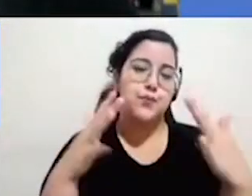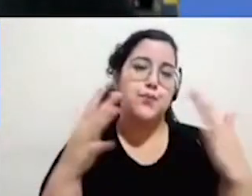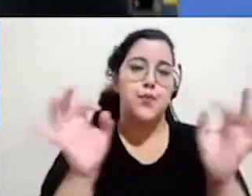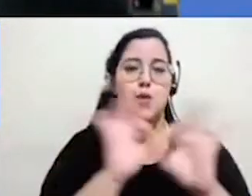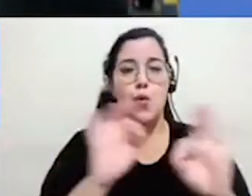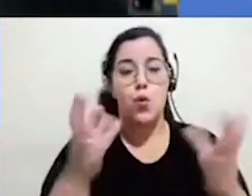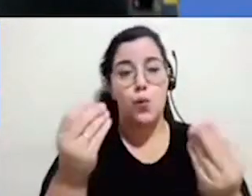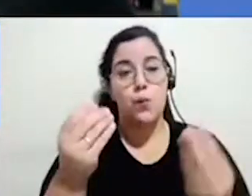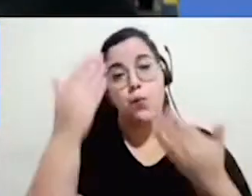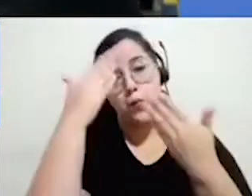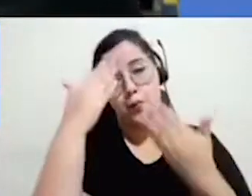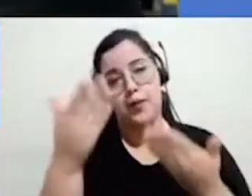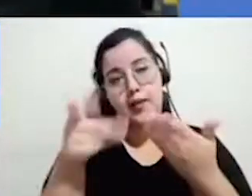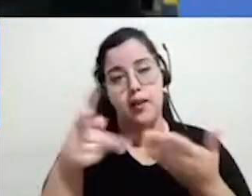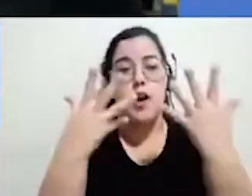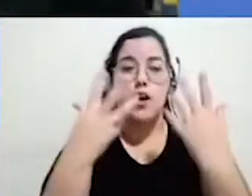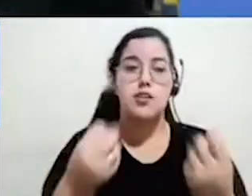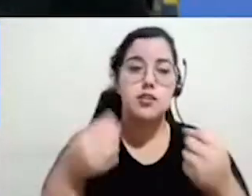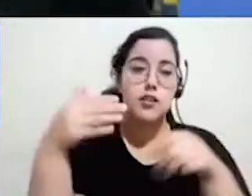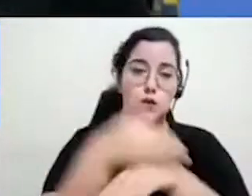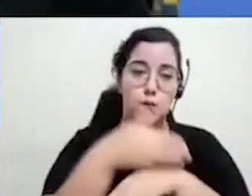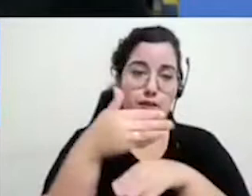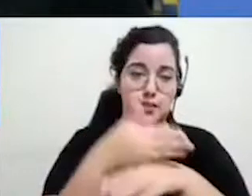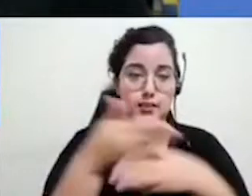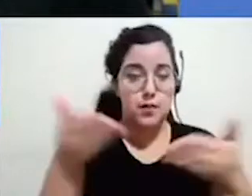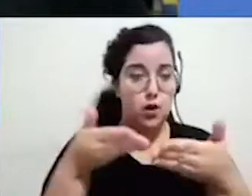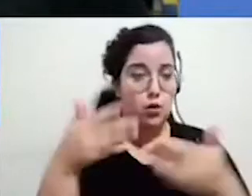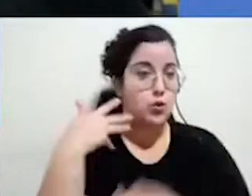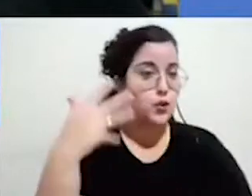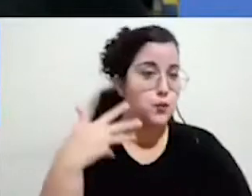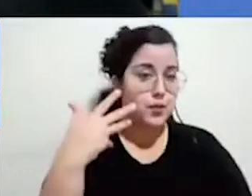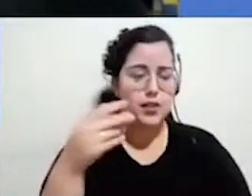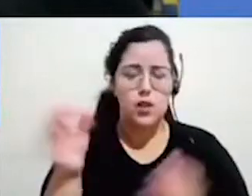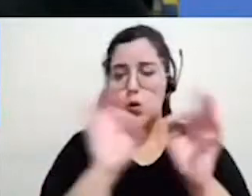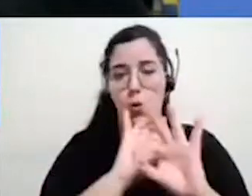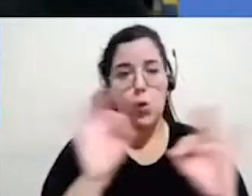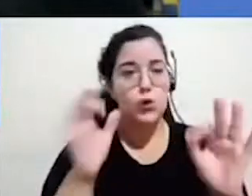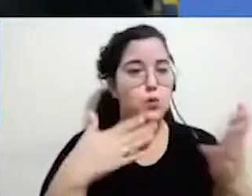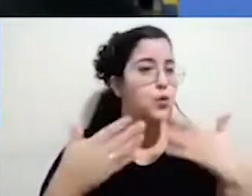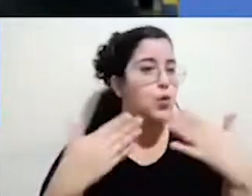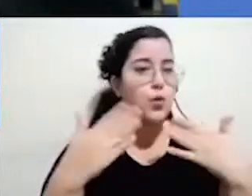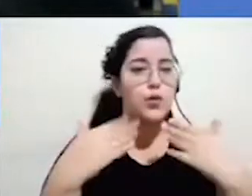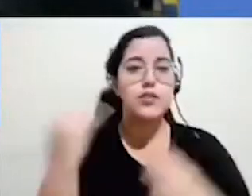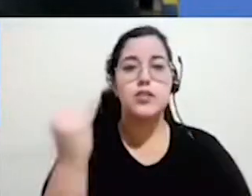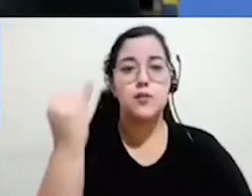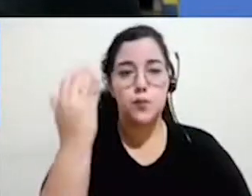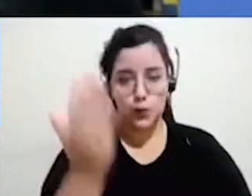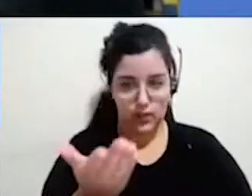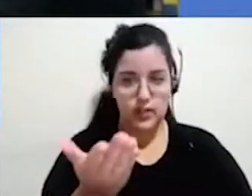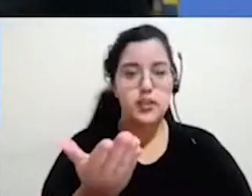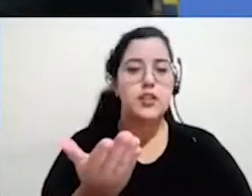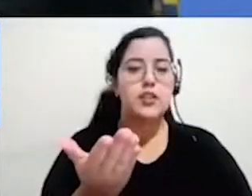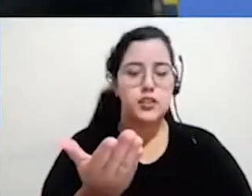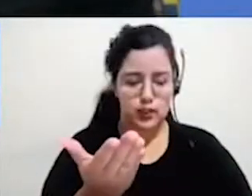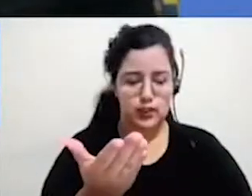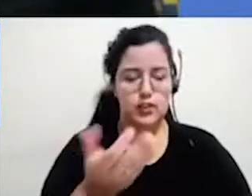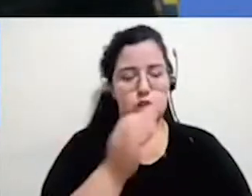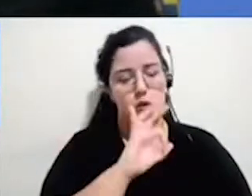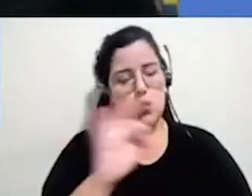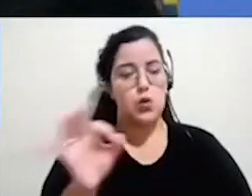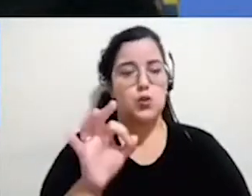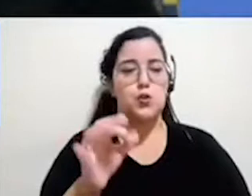muito, muito por ter aceito o convite. Eu acho que essa conversa é mais do que necessária a essa altura do campeonato. Estava